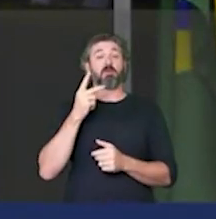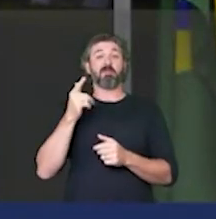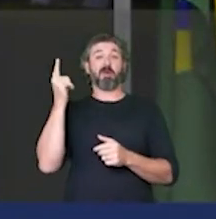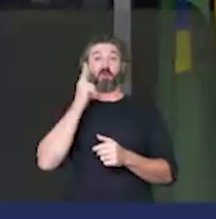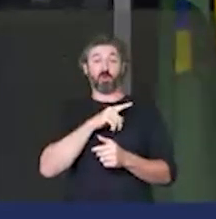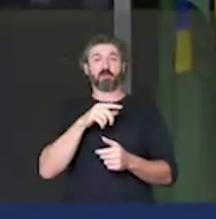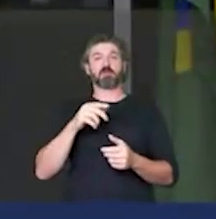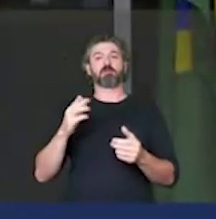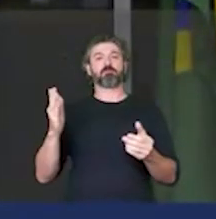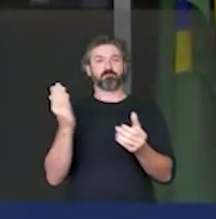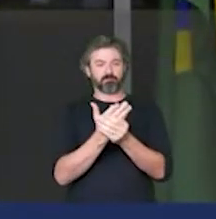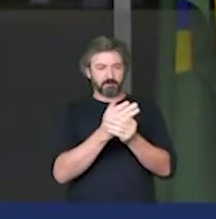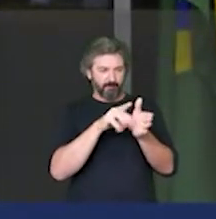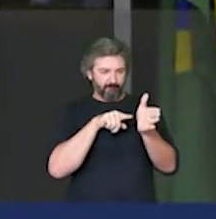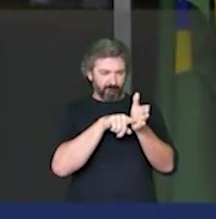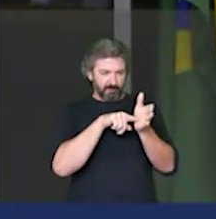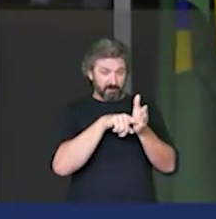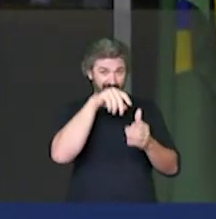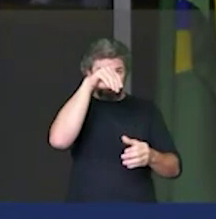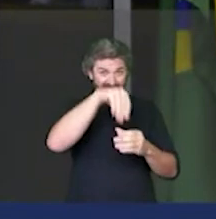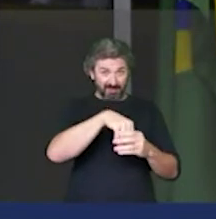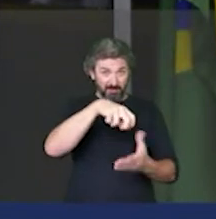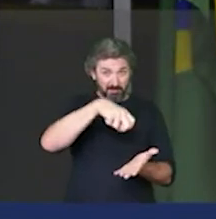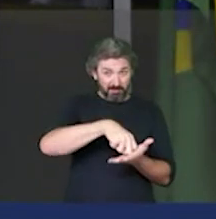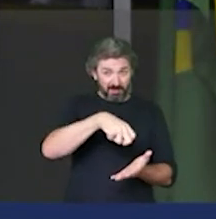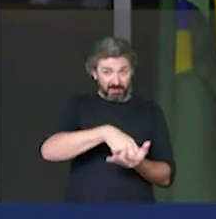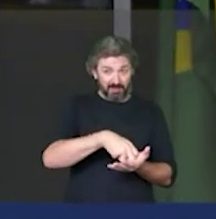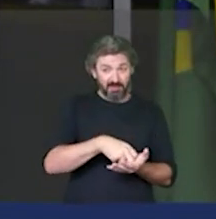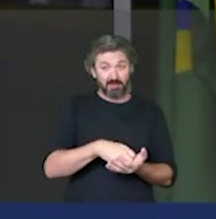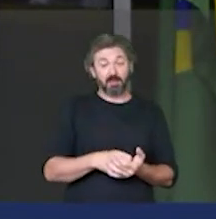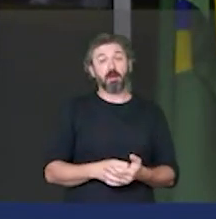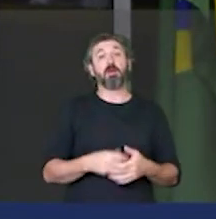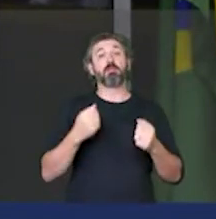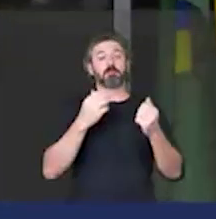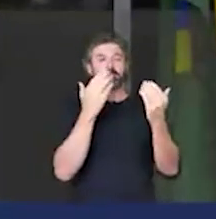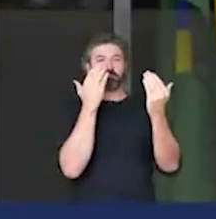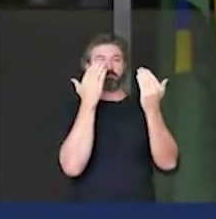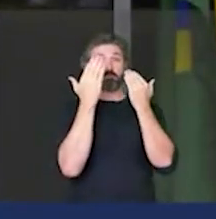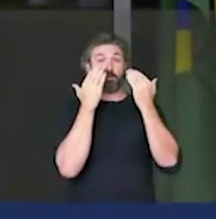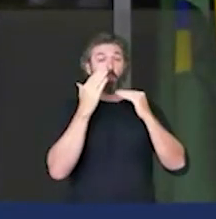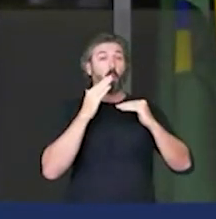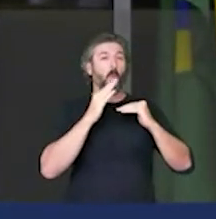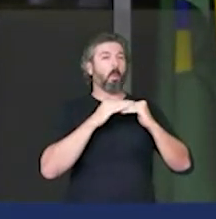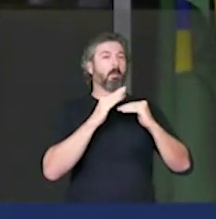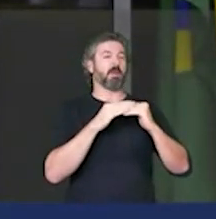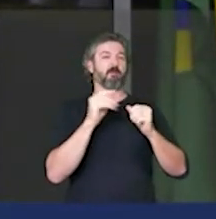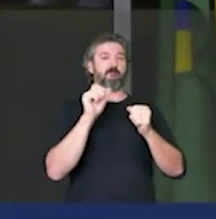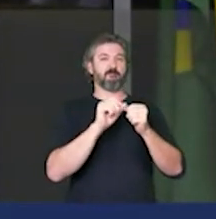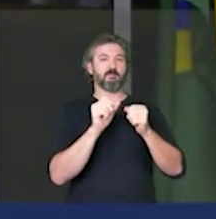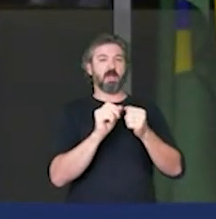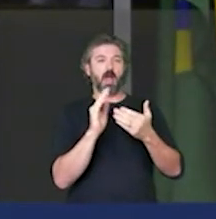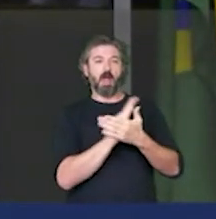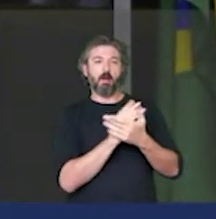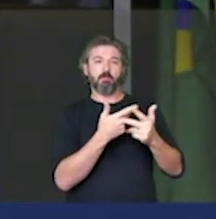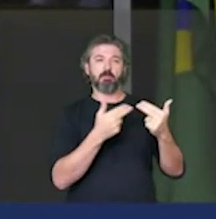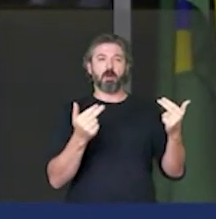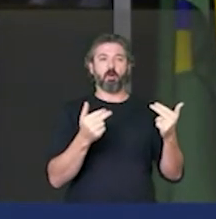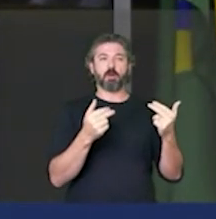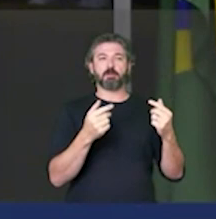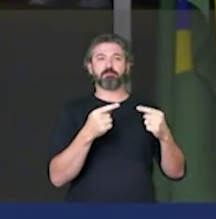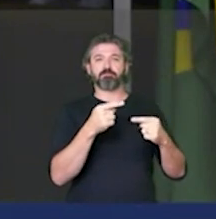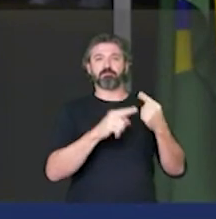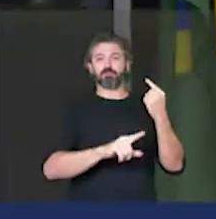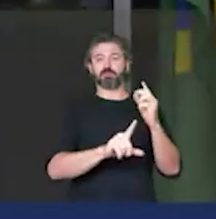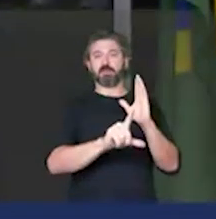de procedimentos apuratórios na esfera penal, haja indícios mínimos da prática de algum ato